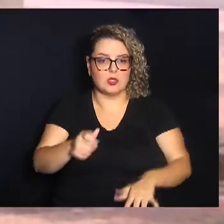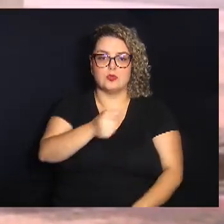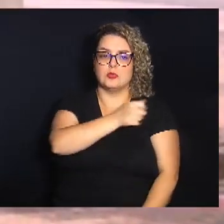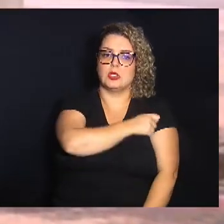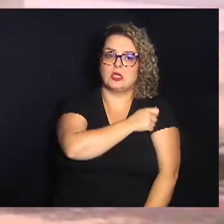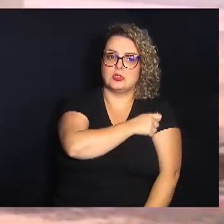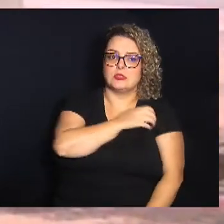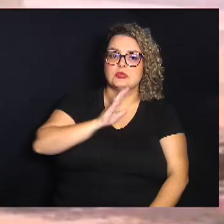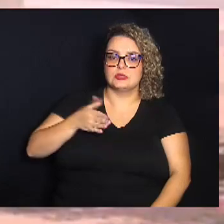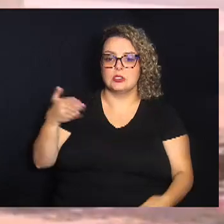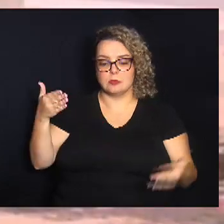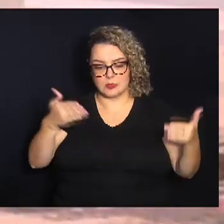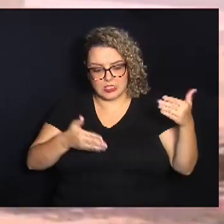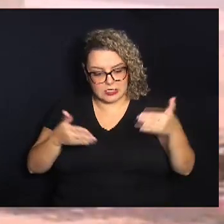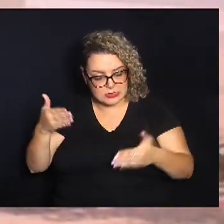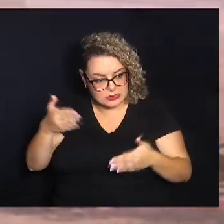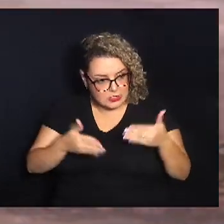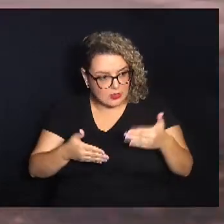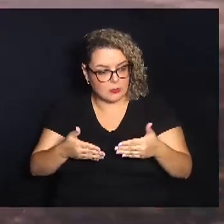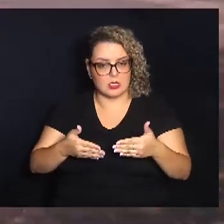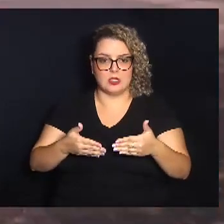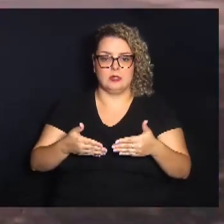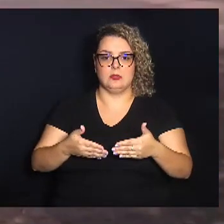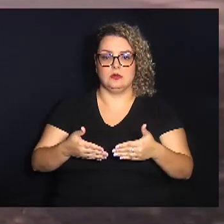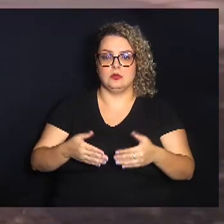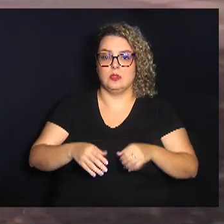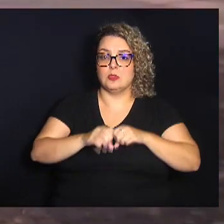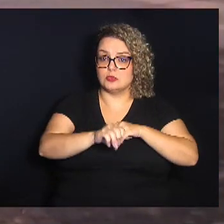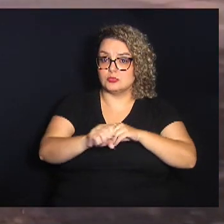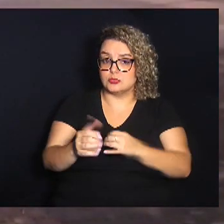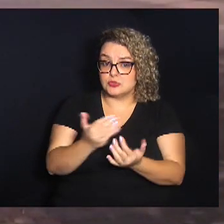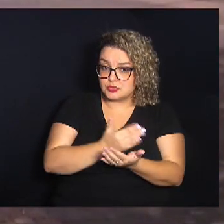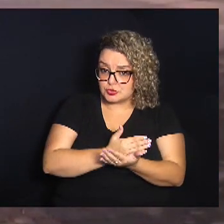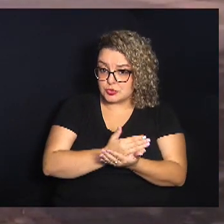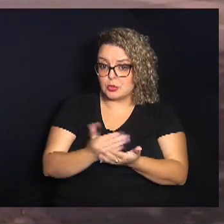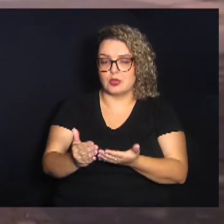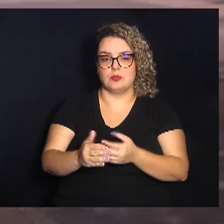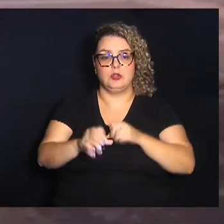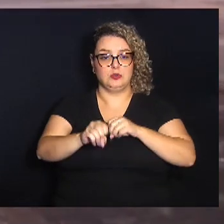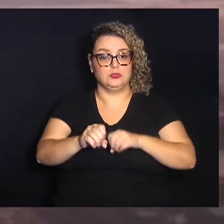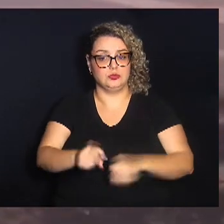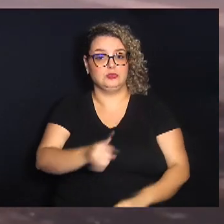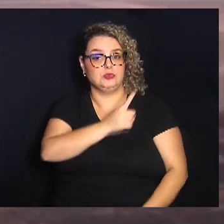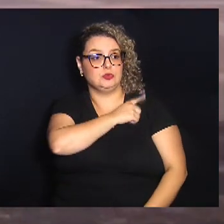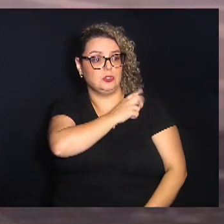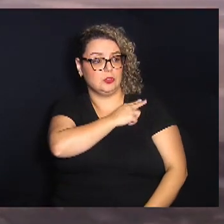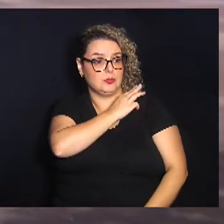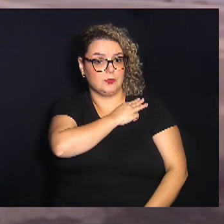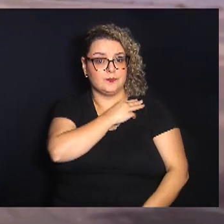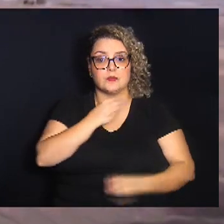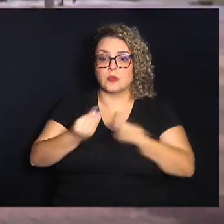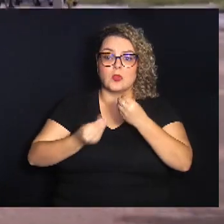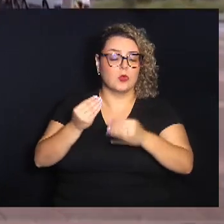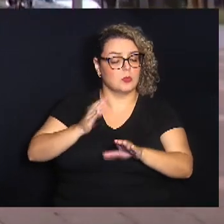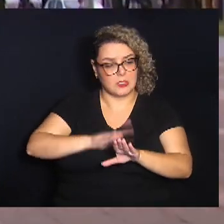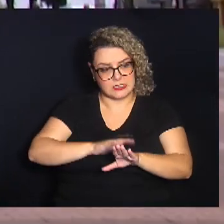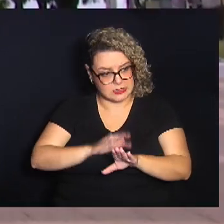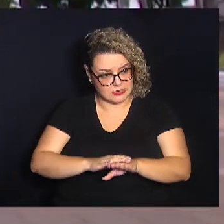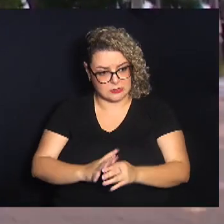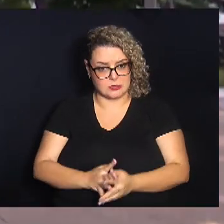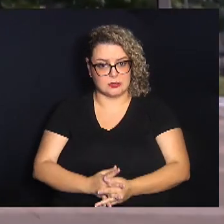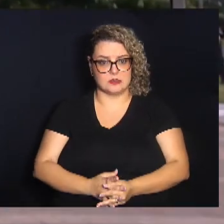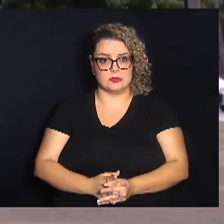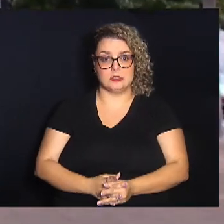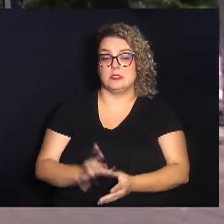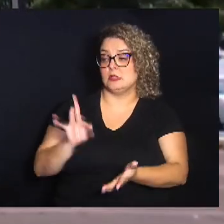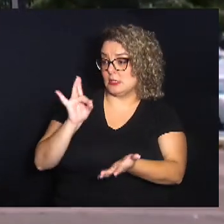já participantes do ensino inicial, do ensino médio. Como que foi essas ações? Na